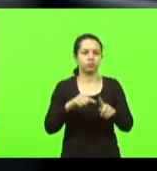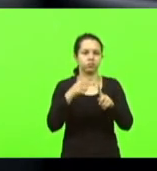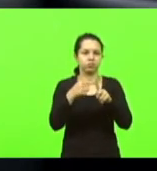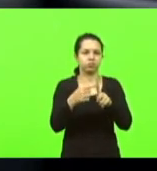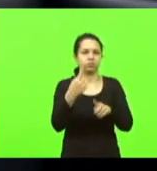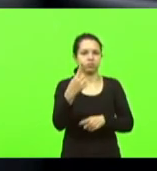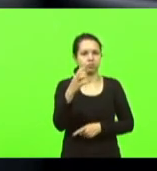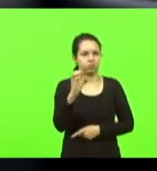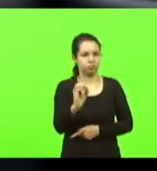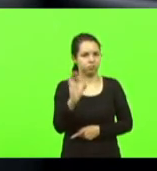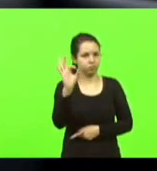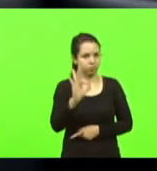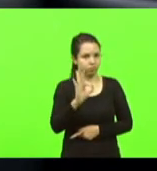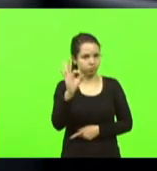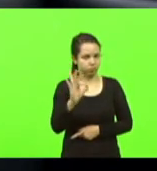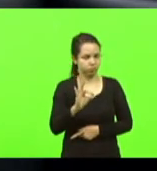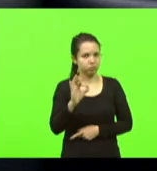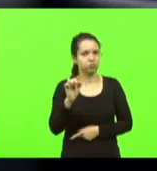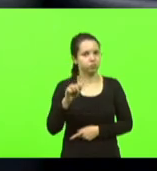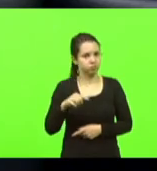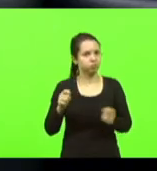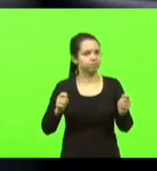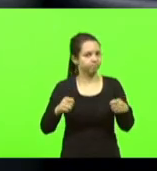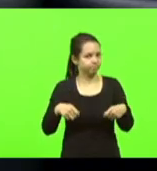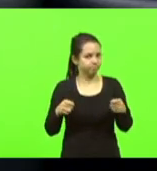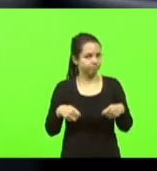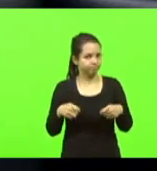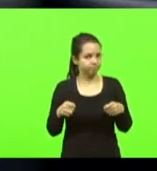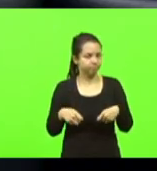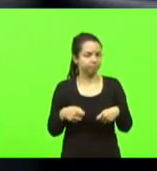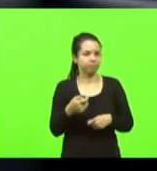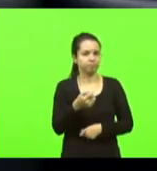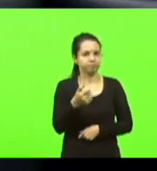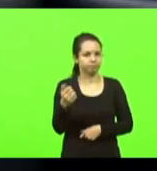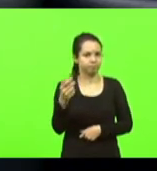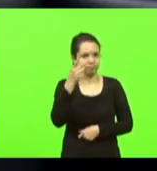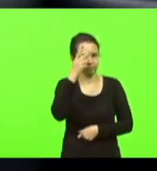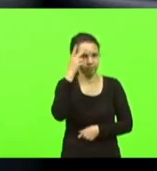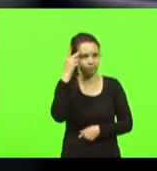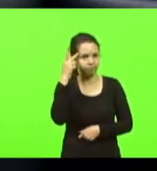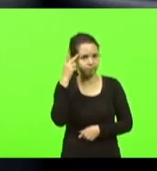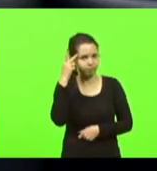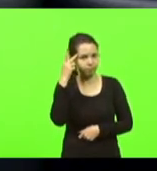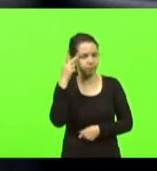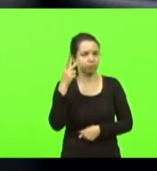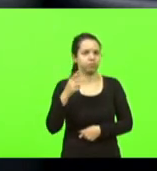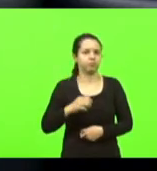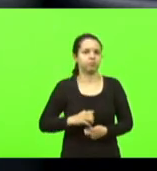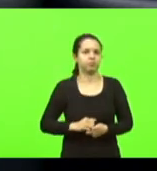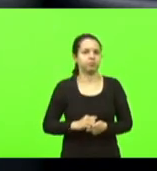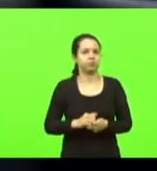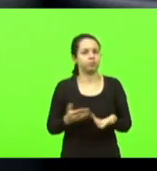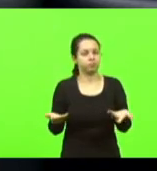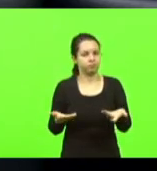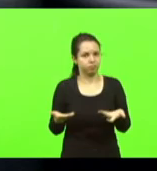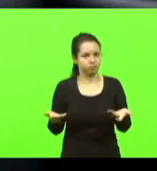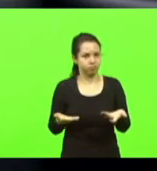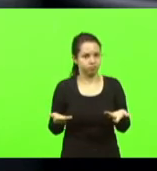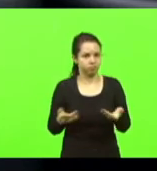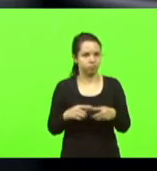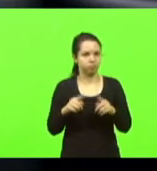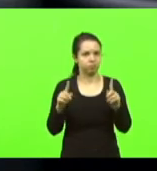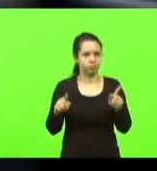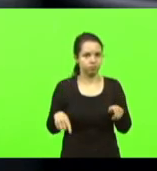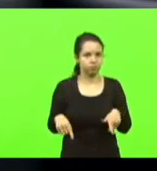porcento é extremamente viável são poucas as pessoas diante do quadro geral dos